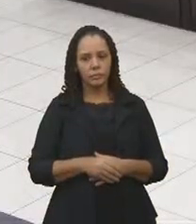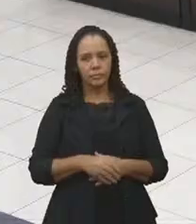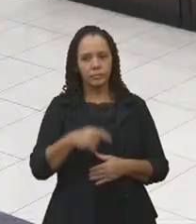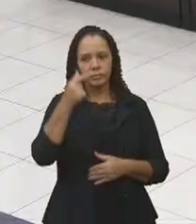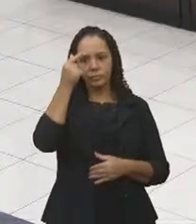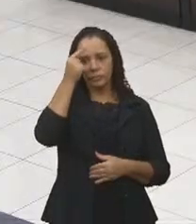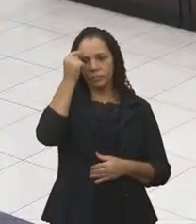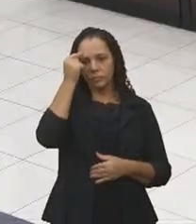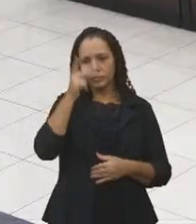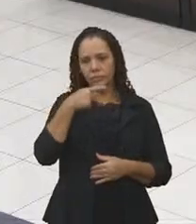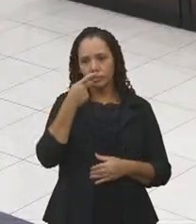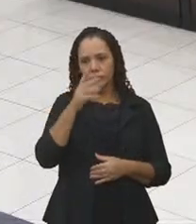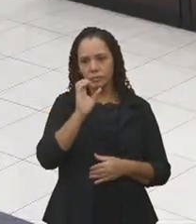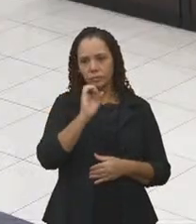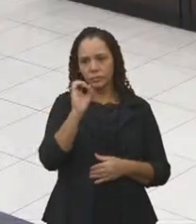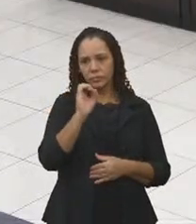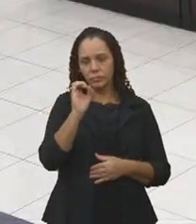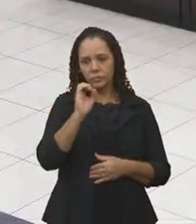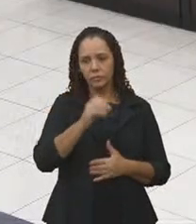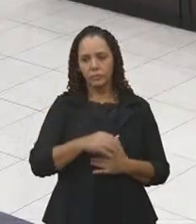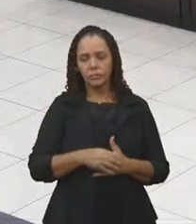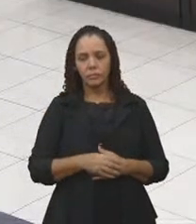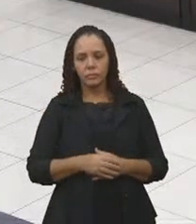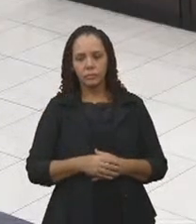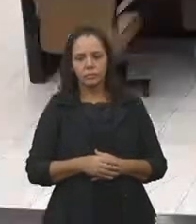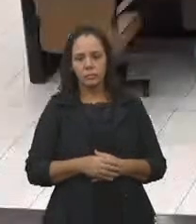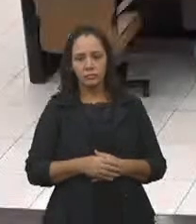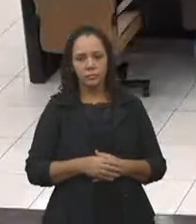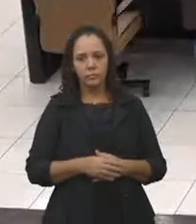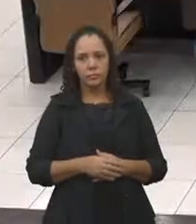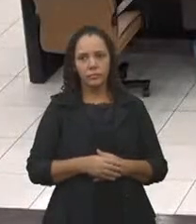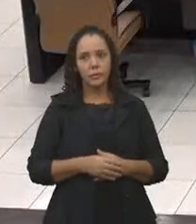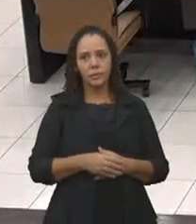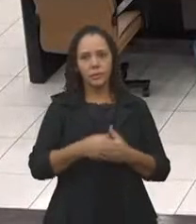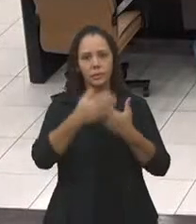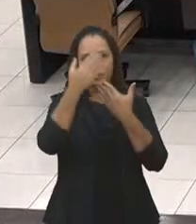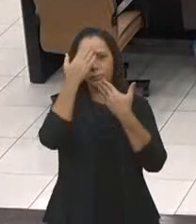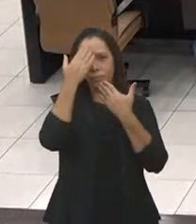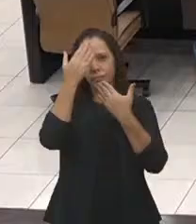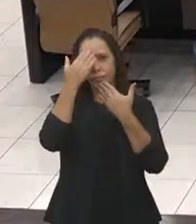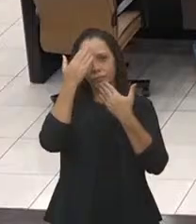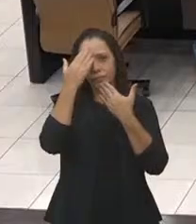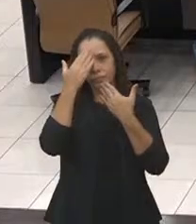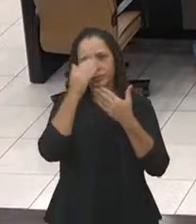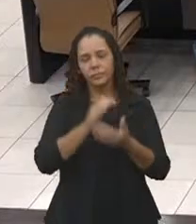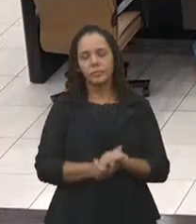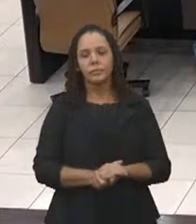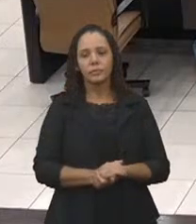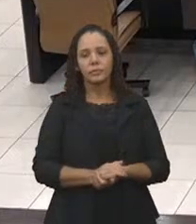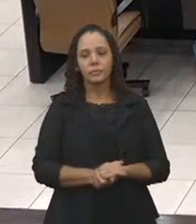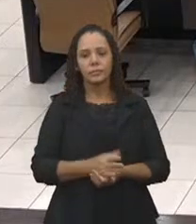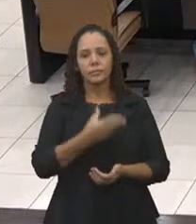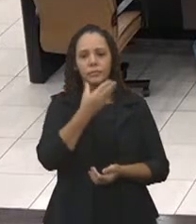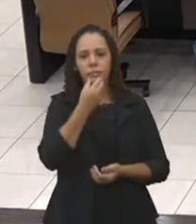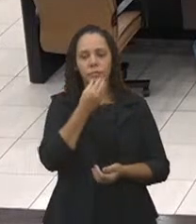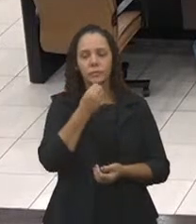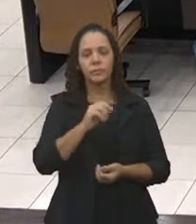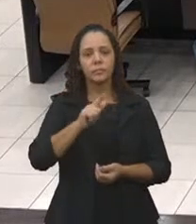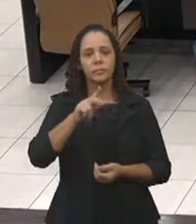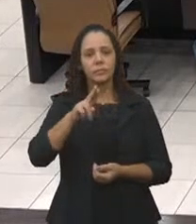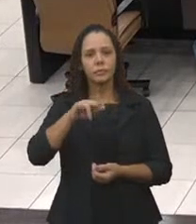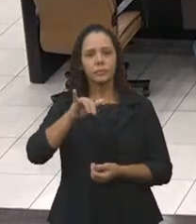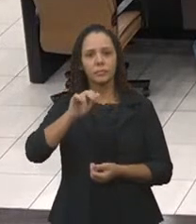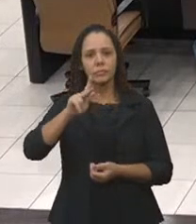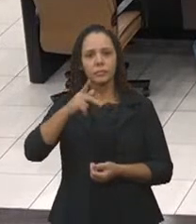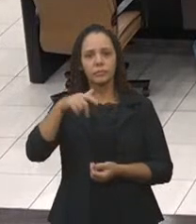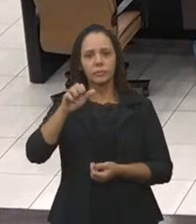mesmo? Quero então agradecer aqui a presença do Guilherme, da sua equipe, né? É importante essa